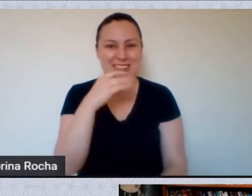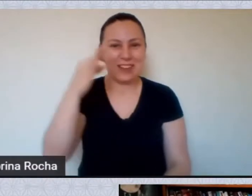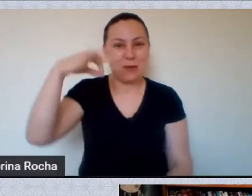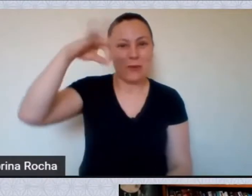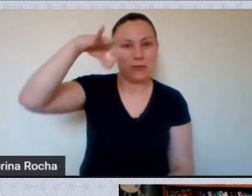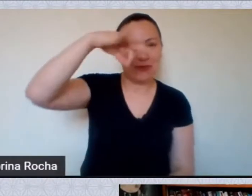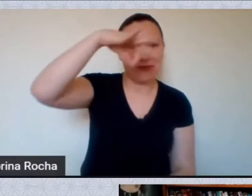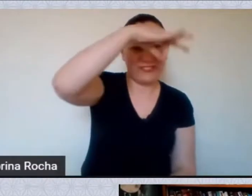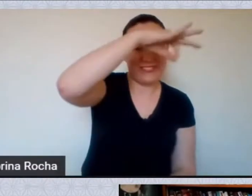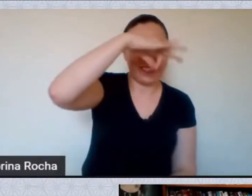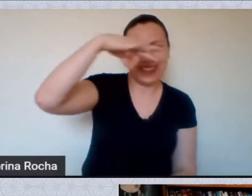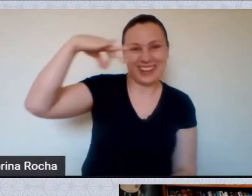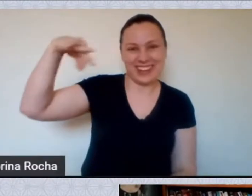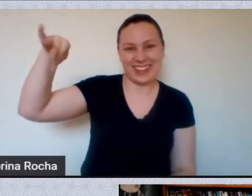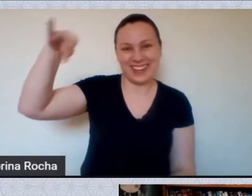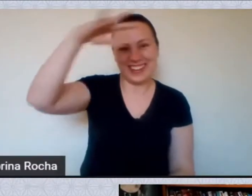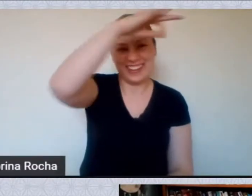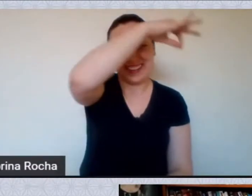já fez, ó. Viu?